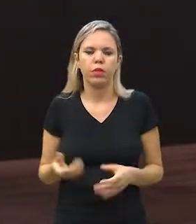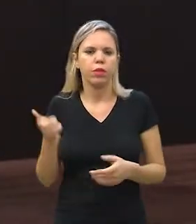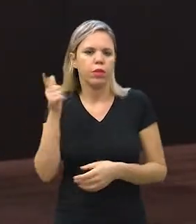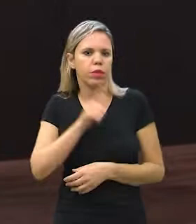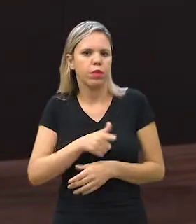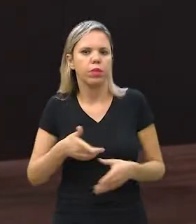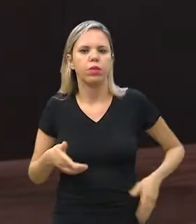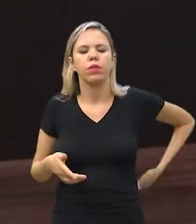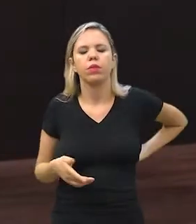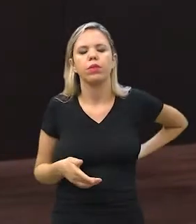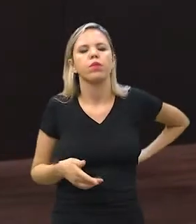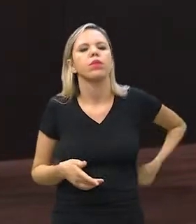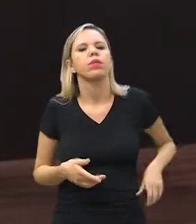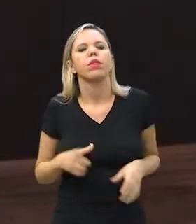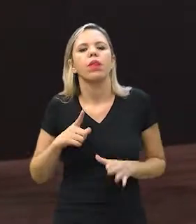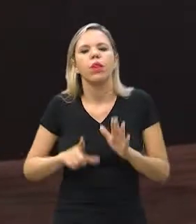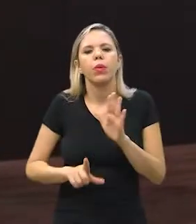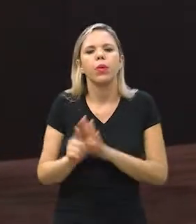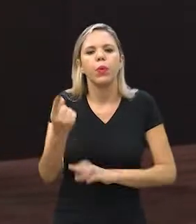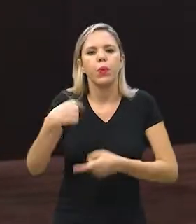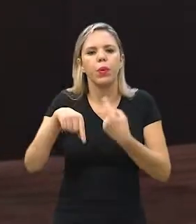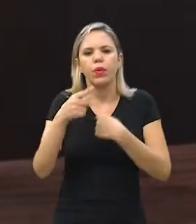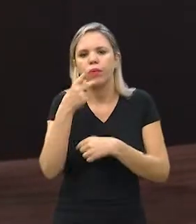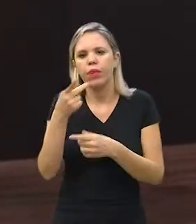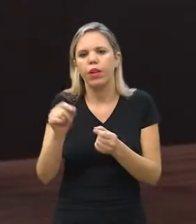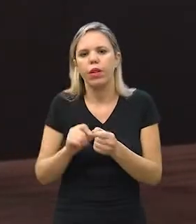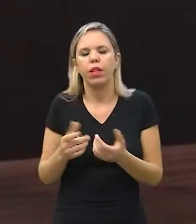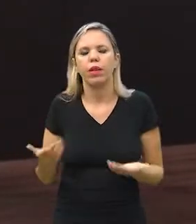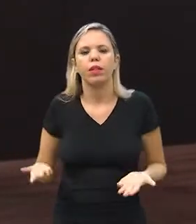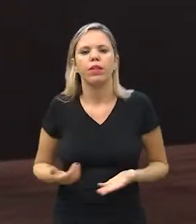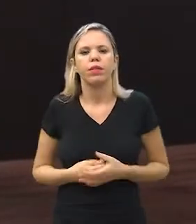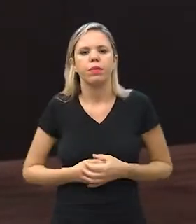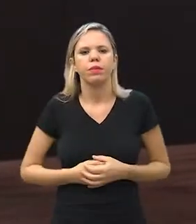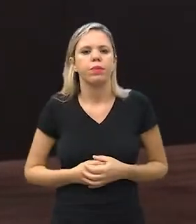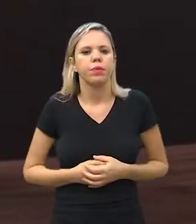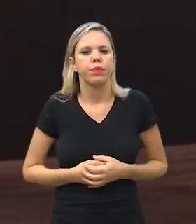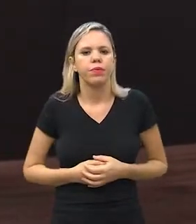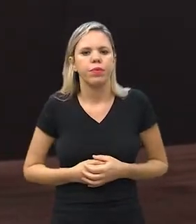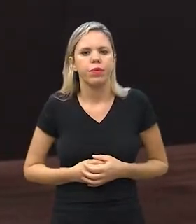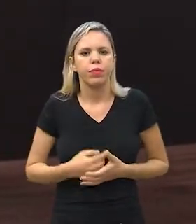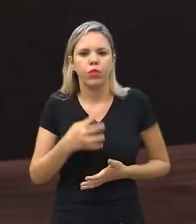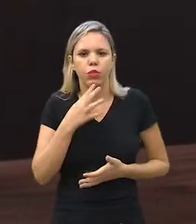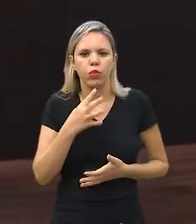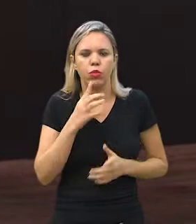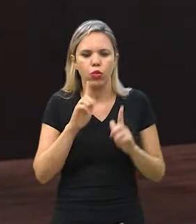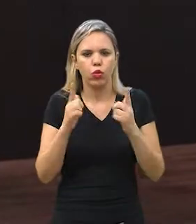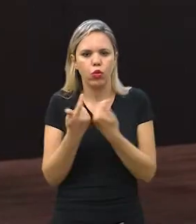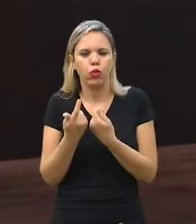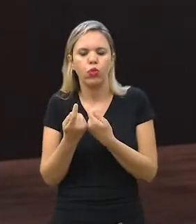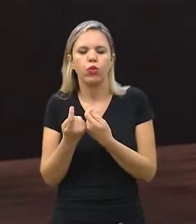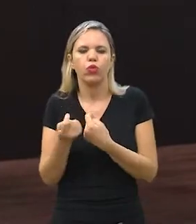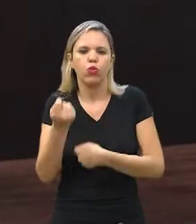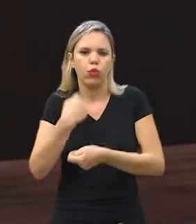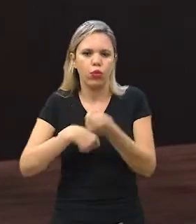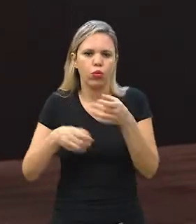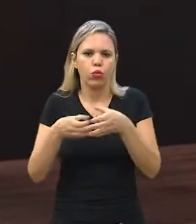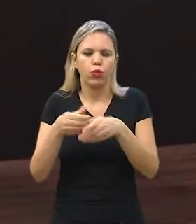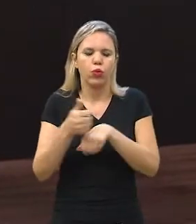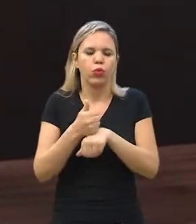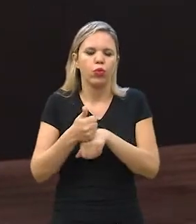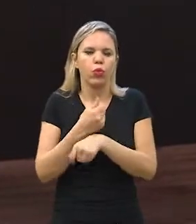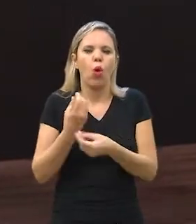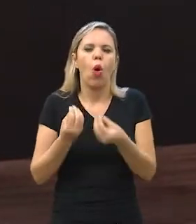meio do caminho, justamente para conseguir essa atração que você acaba de mencionar, você acabou conhecendo um grupo